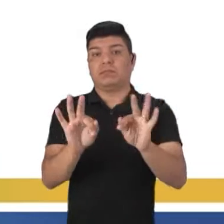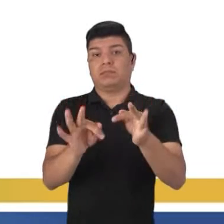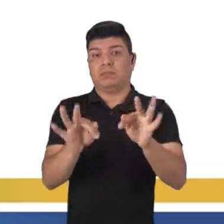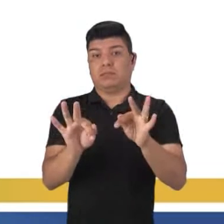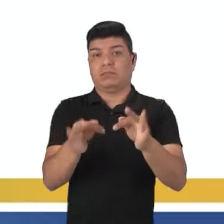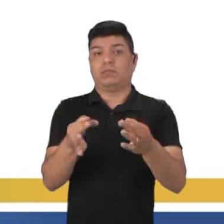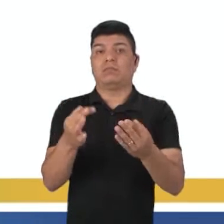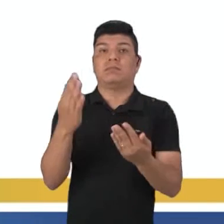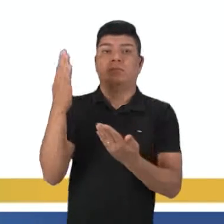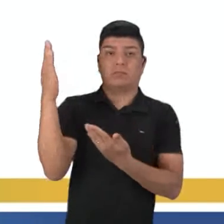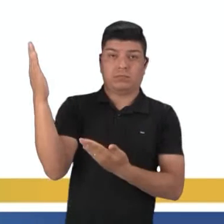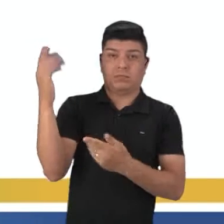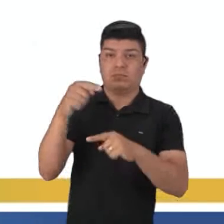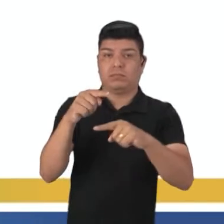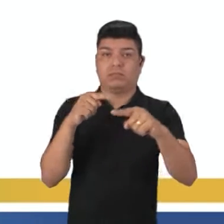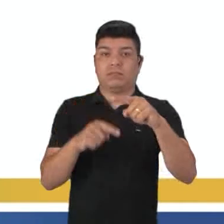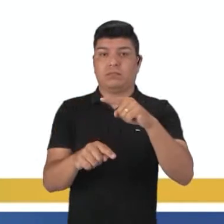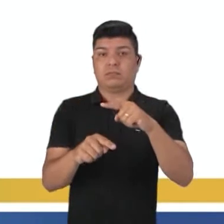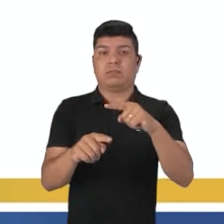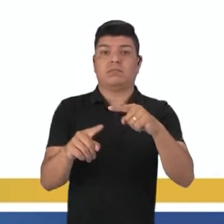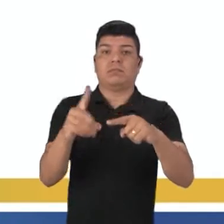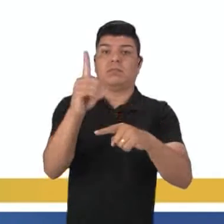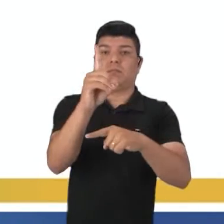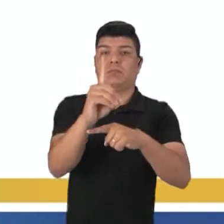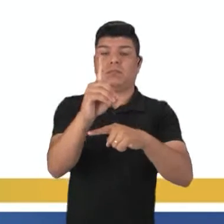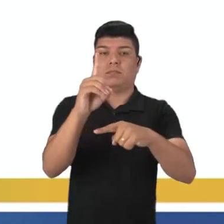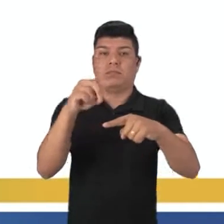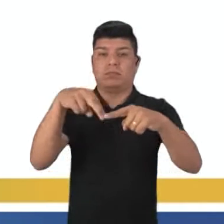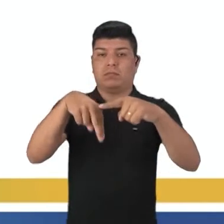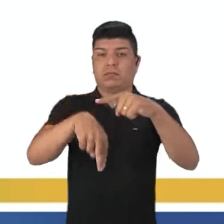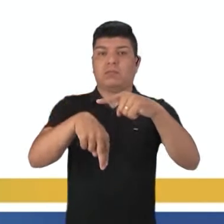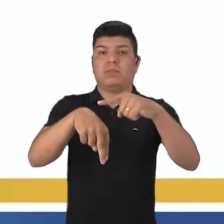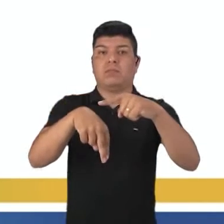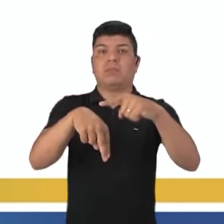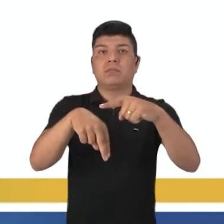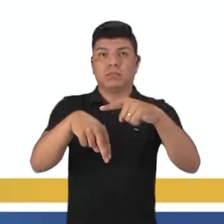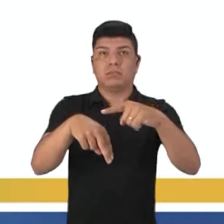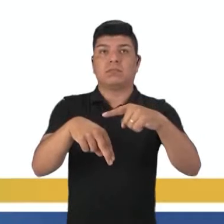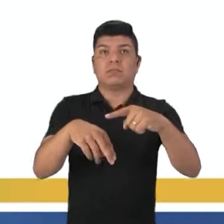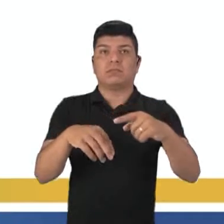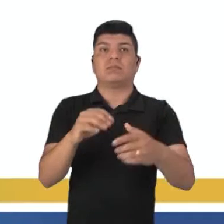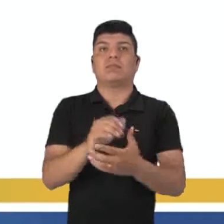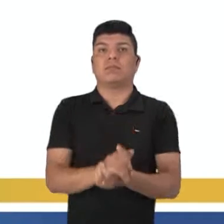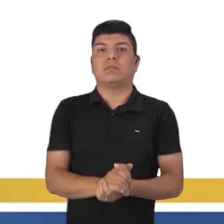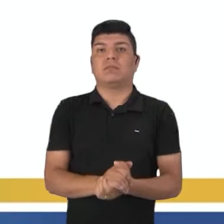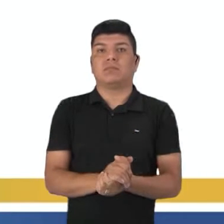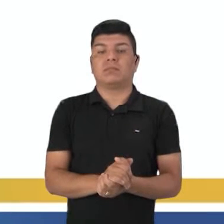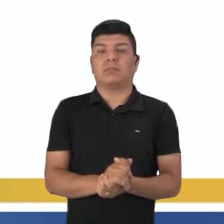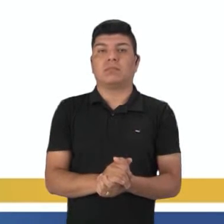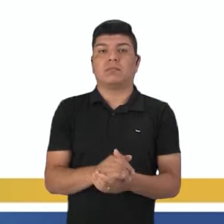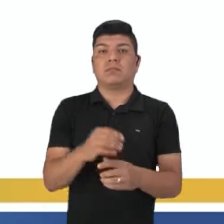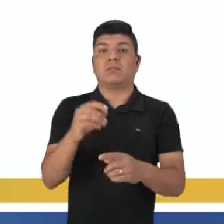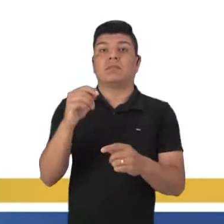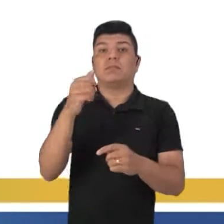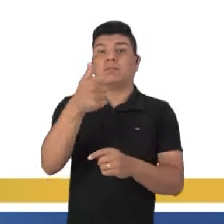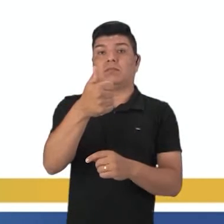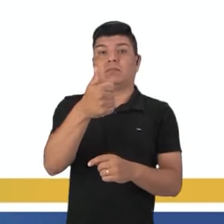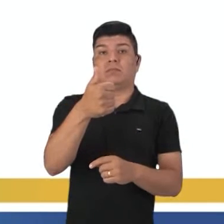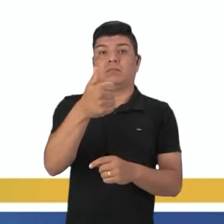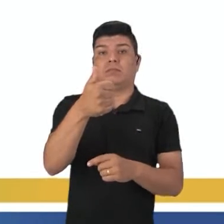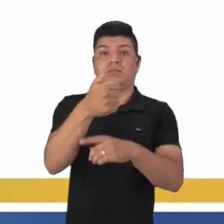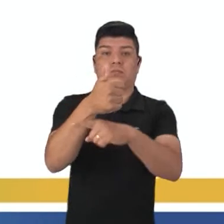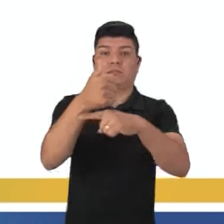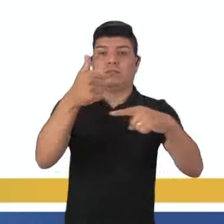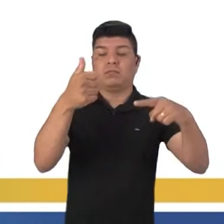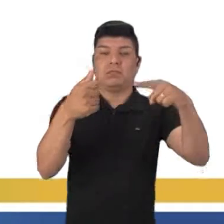fração aí, dividindo o numerador e o denominador por um mesmo número, que no caso é o número 5, nós temos a fração 1 sobre 2,